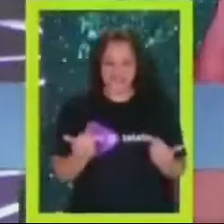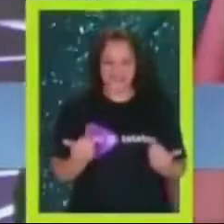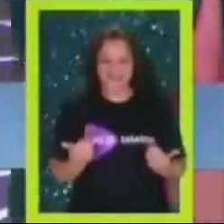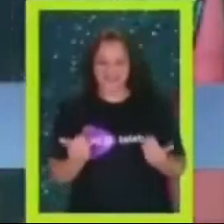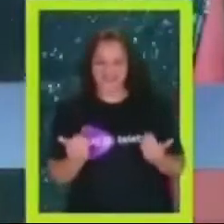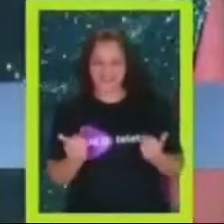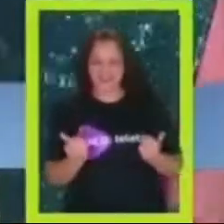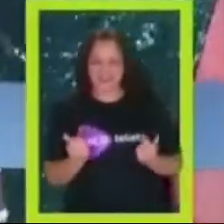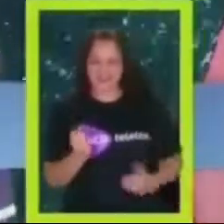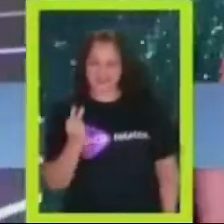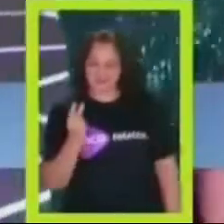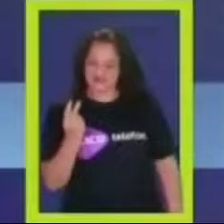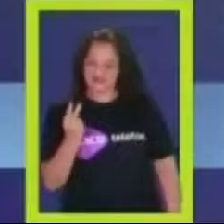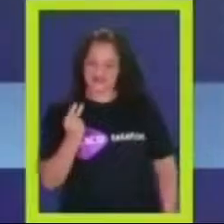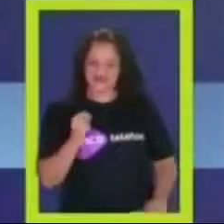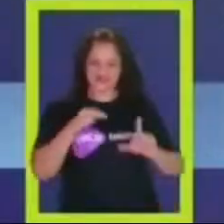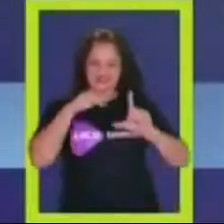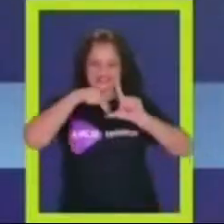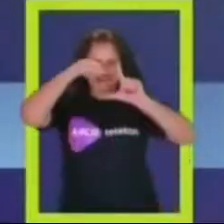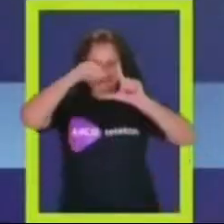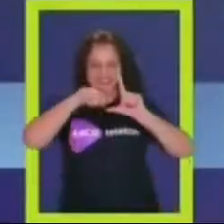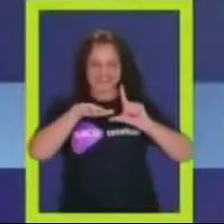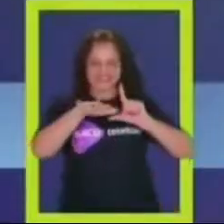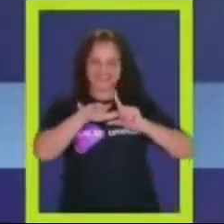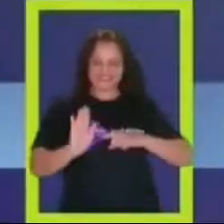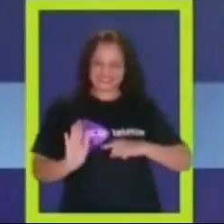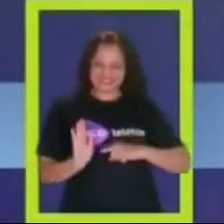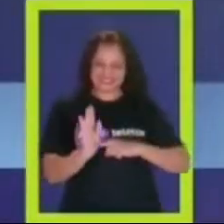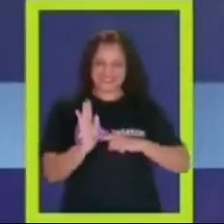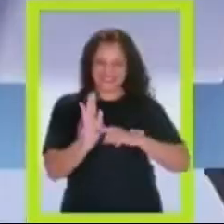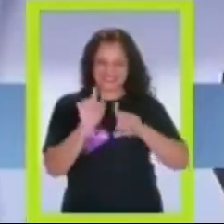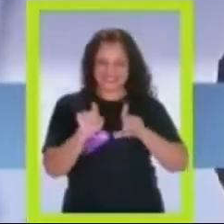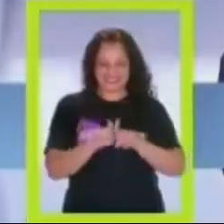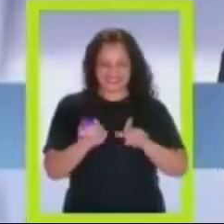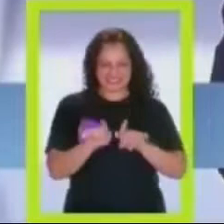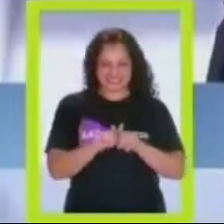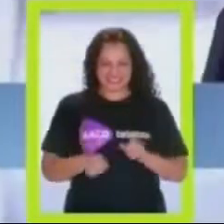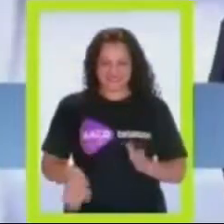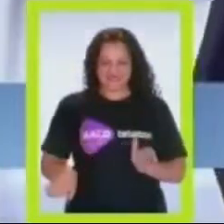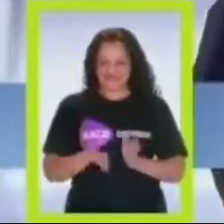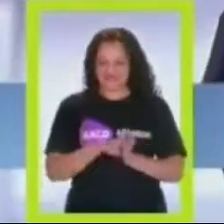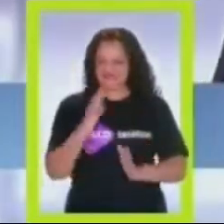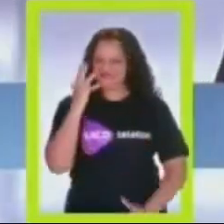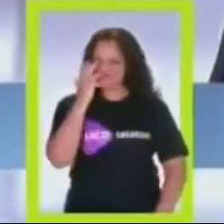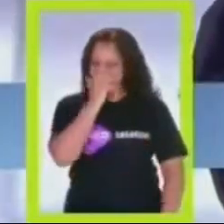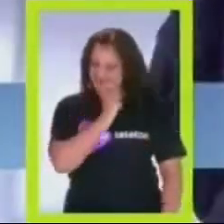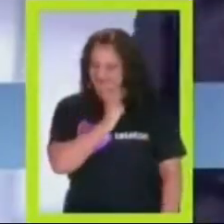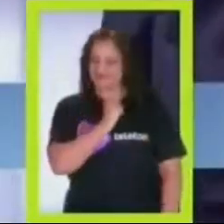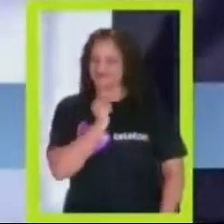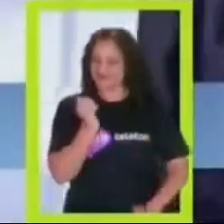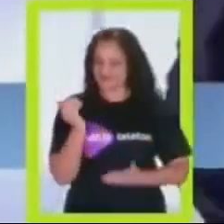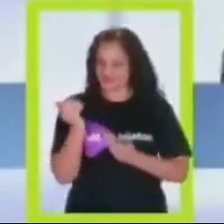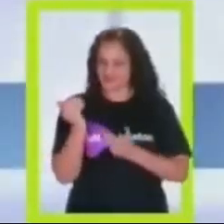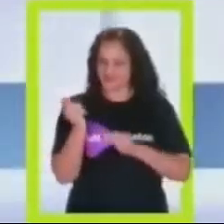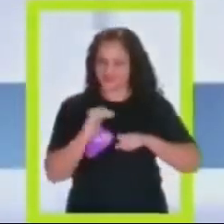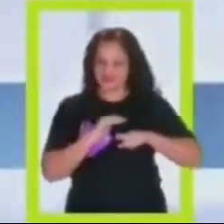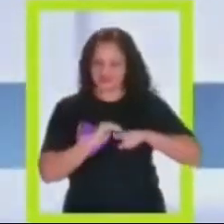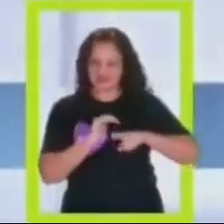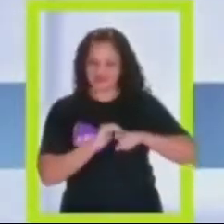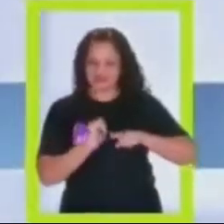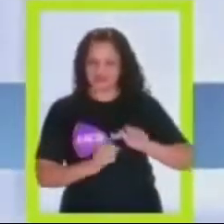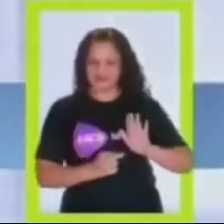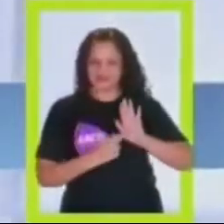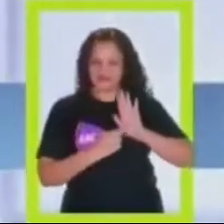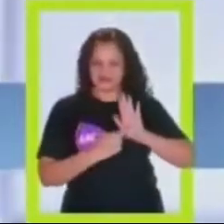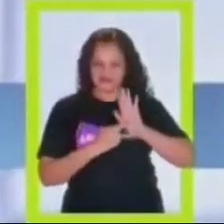Ou são os dois influencers? Então, tá chegando. Uma bela atuação. Tá, eita. Aqui. Vamos chamar no palco o